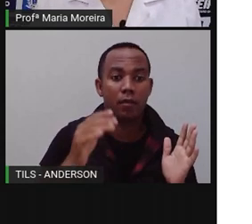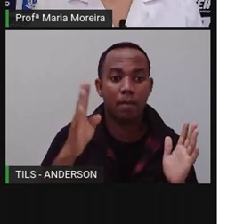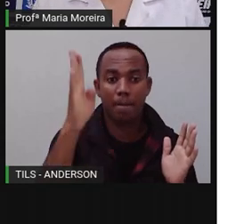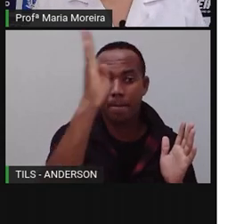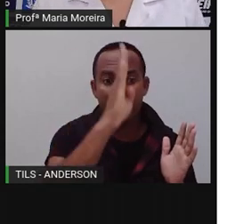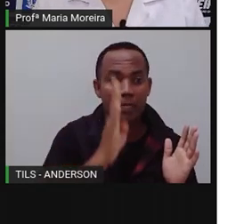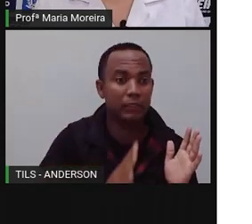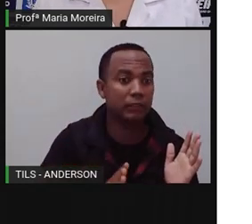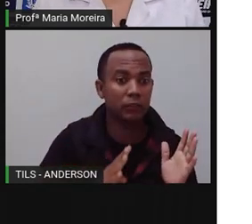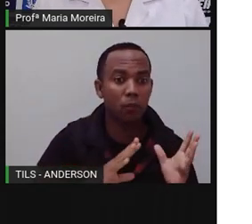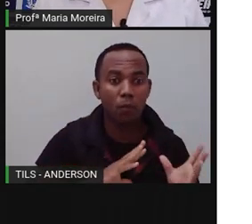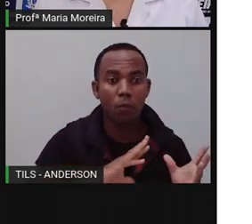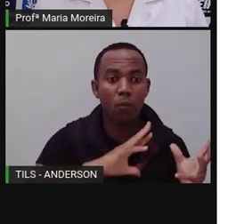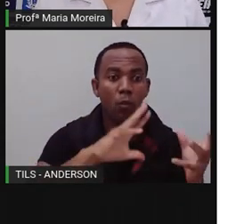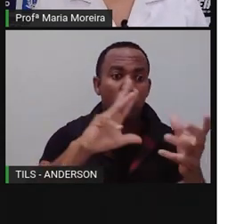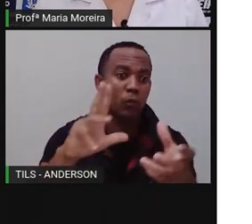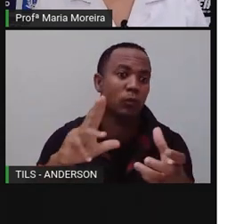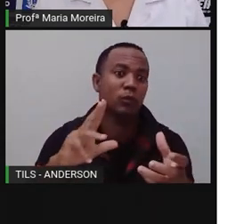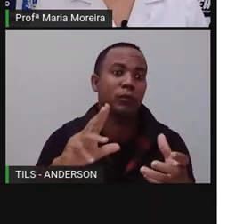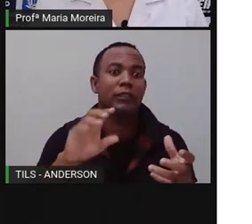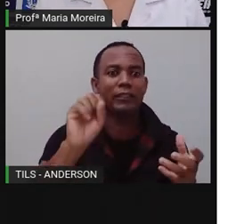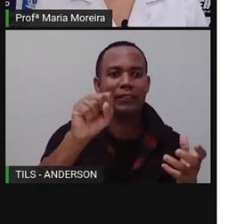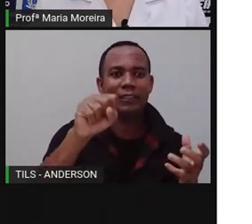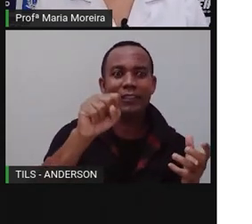cultural imaterial? Você lembra dessa aula, Anderson?